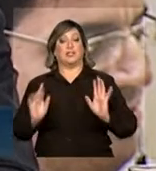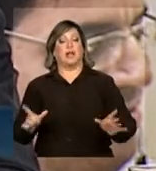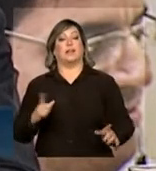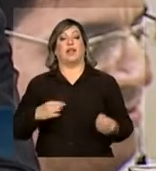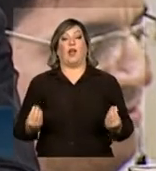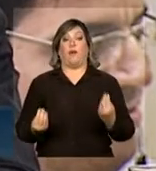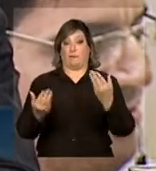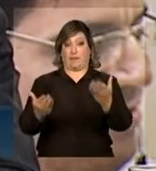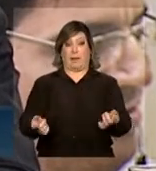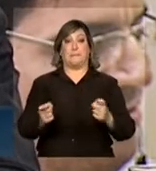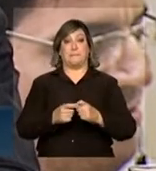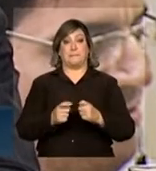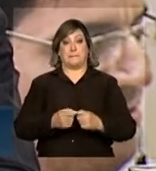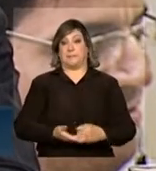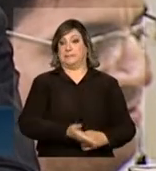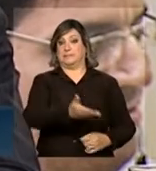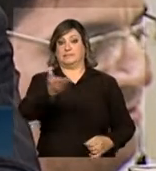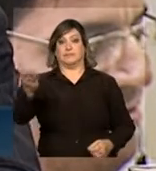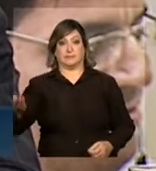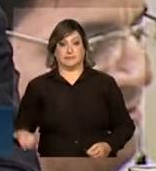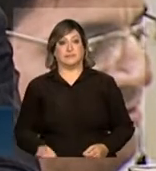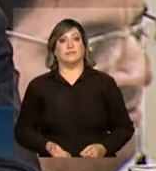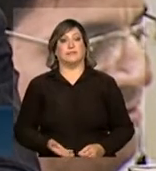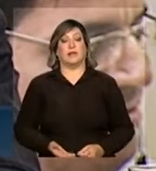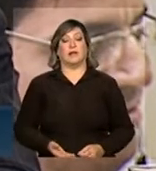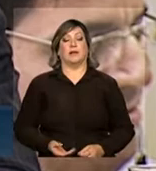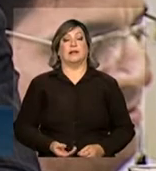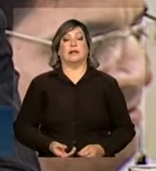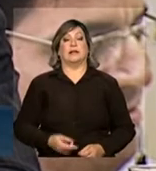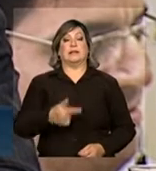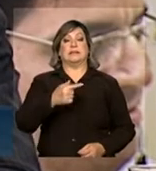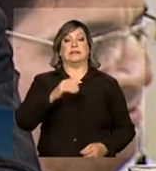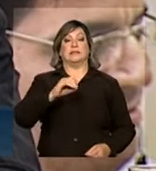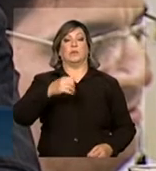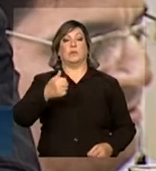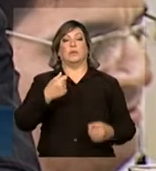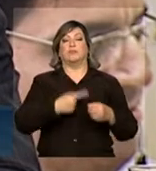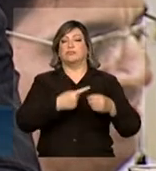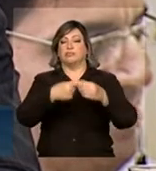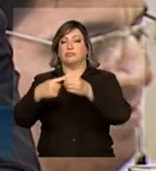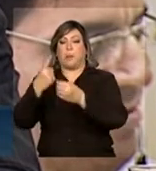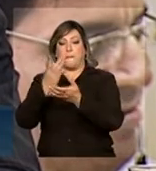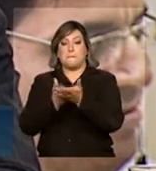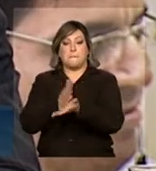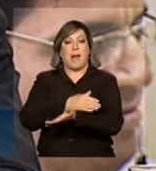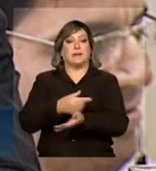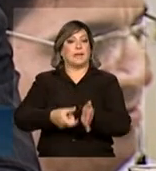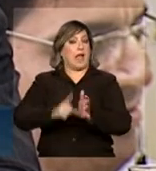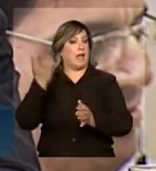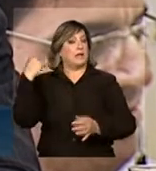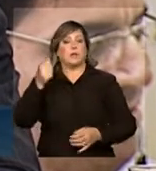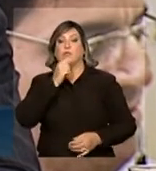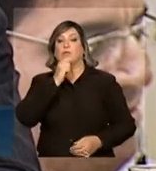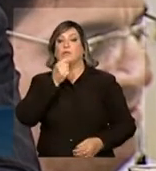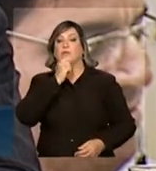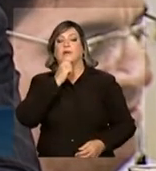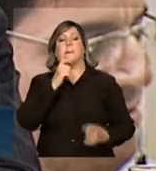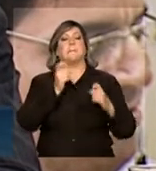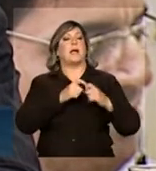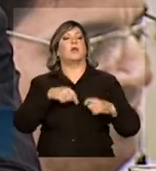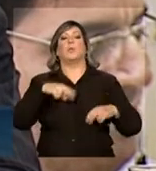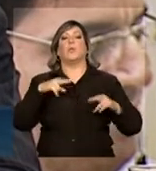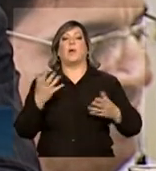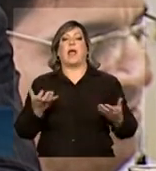oferecer médicos em uma parte dos 701 municípios que não tinham sido selecionados por nenhum profissional